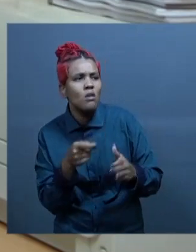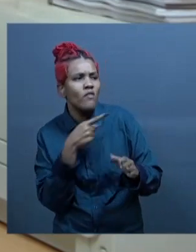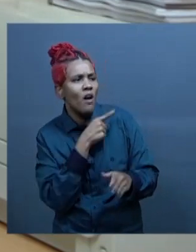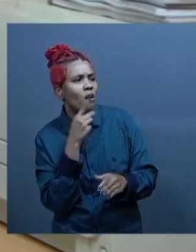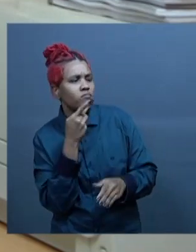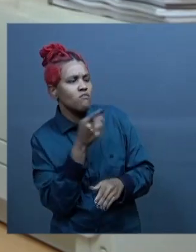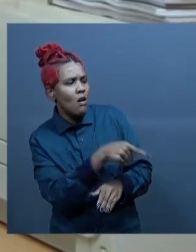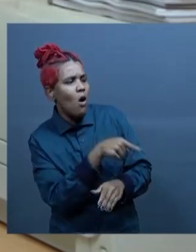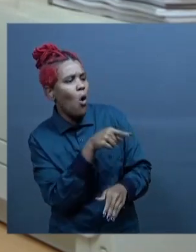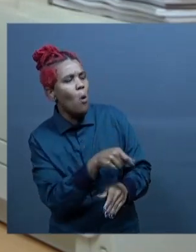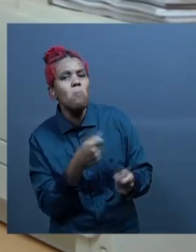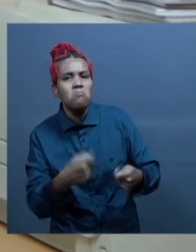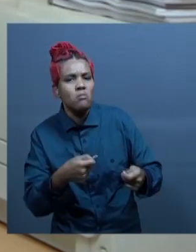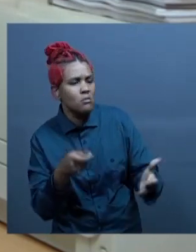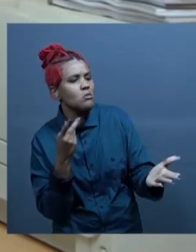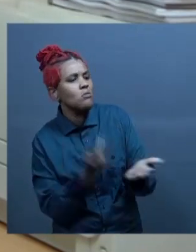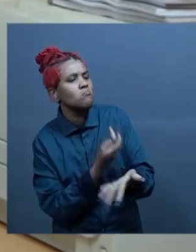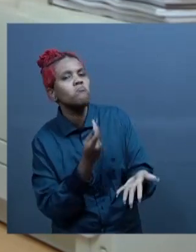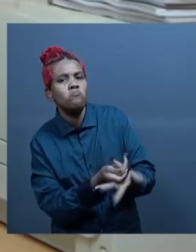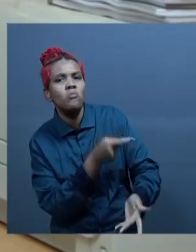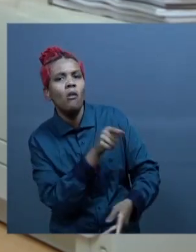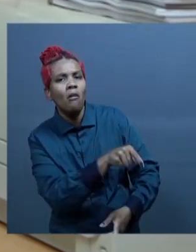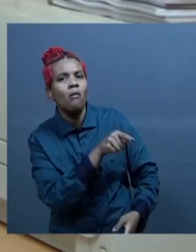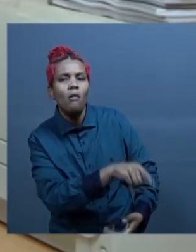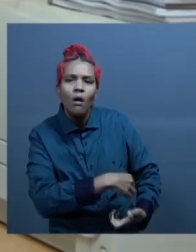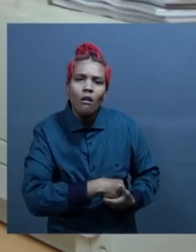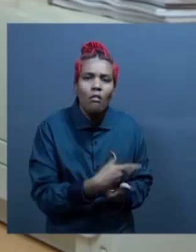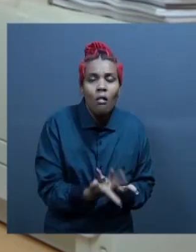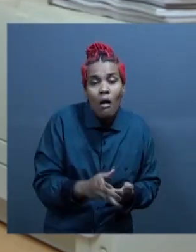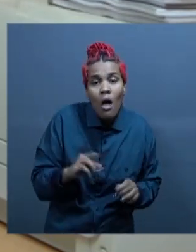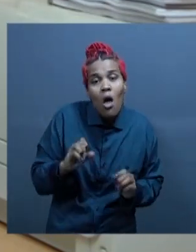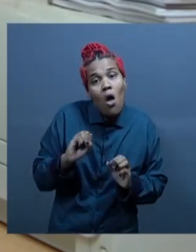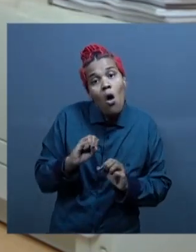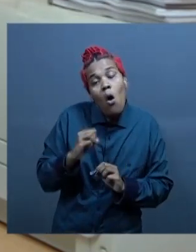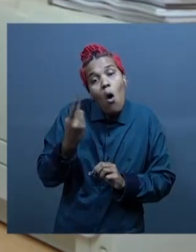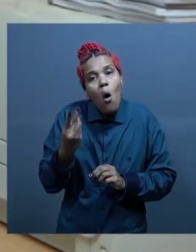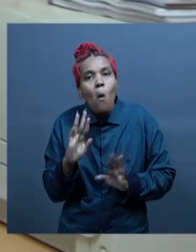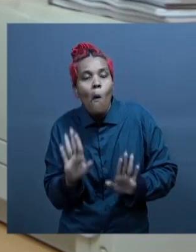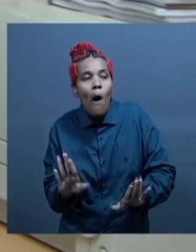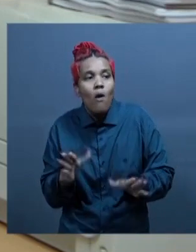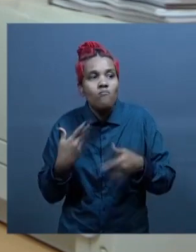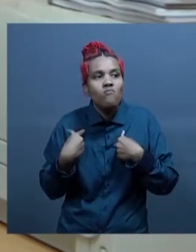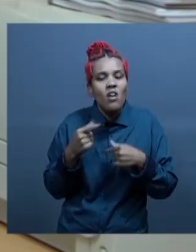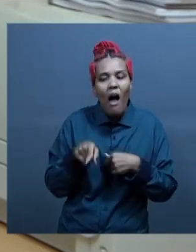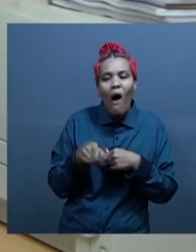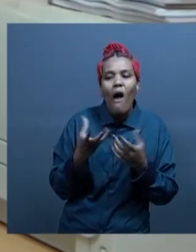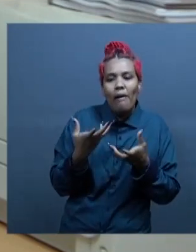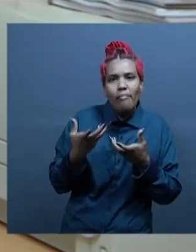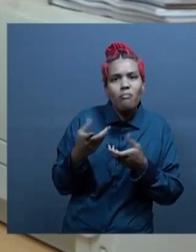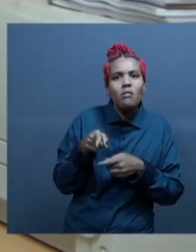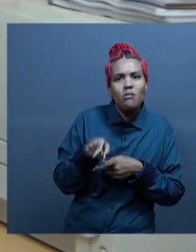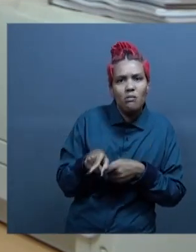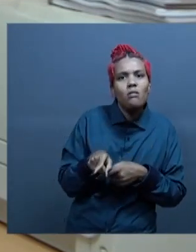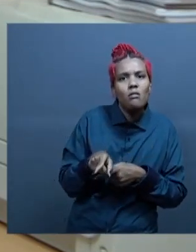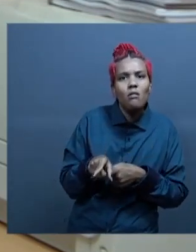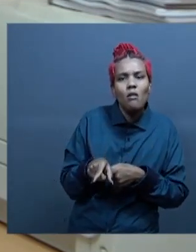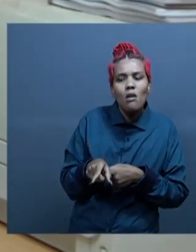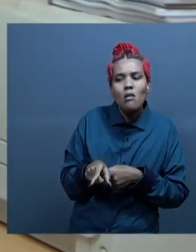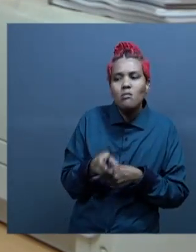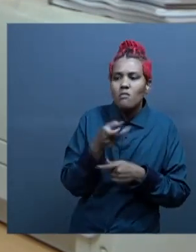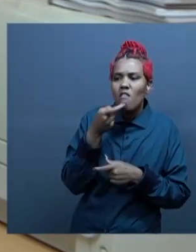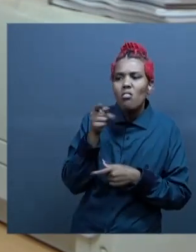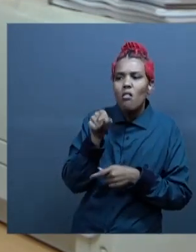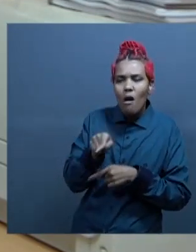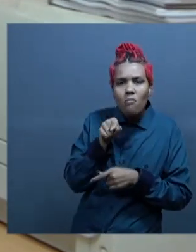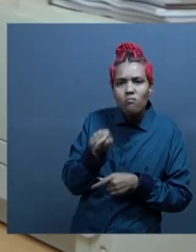equívoco ou um ato falho ou até mesmo algo intencional que uma marca que dizer ou não quis